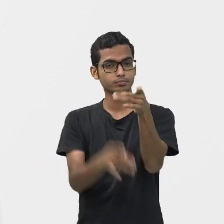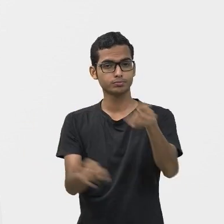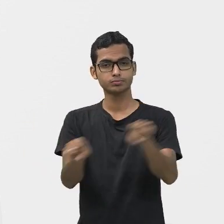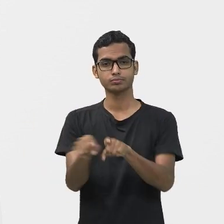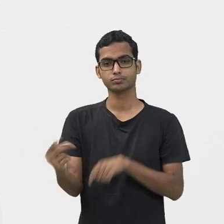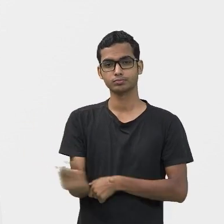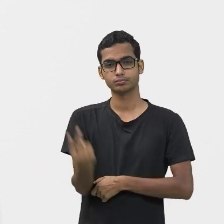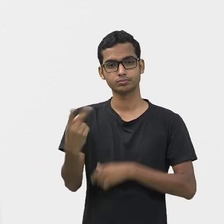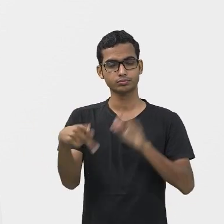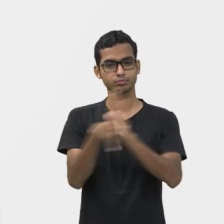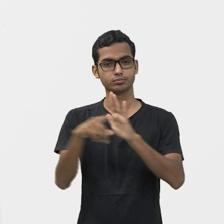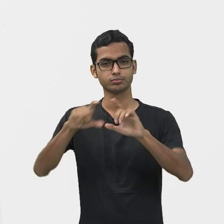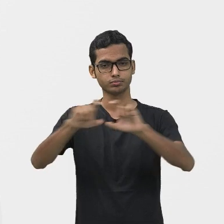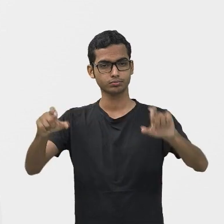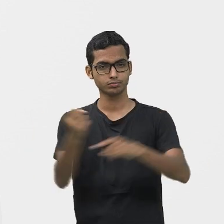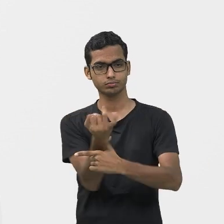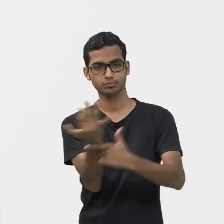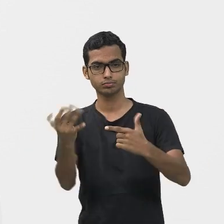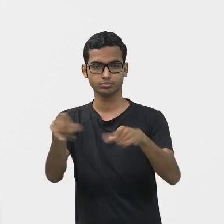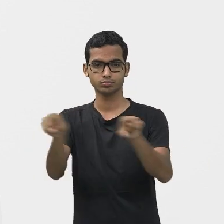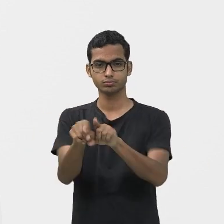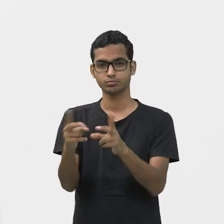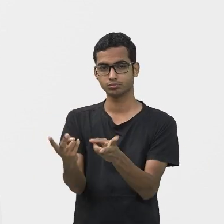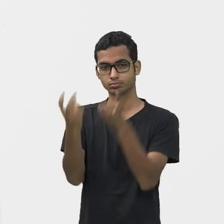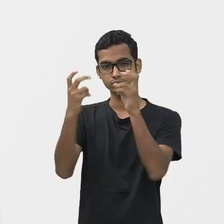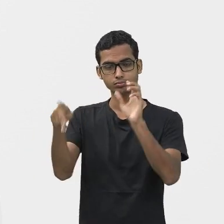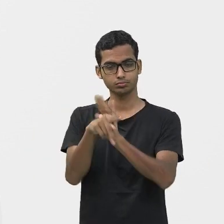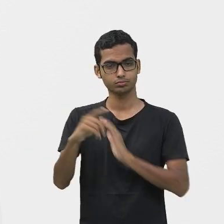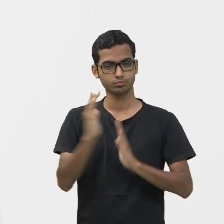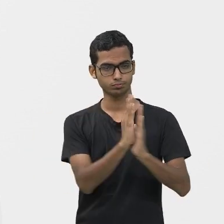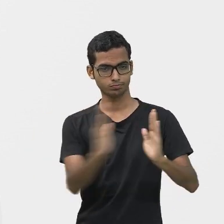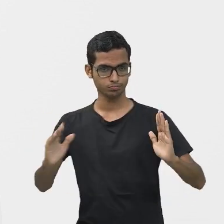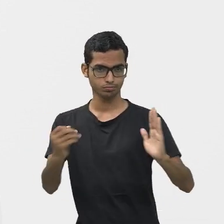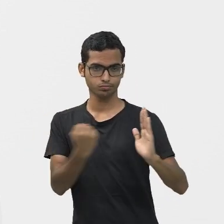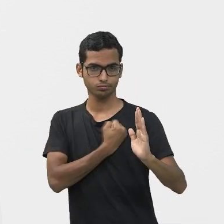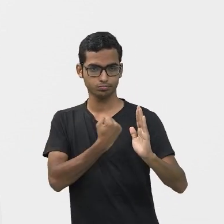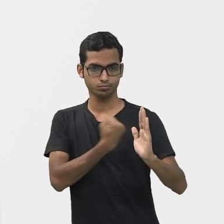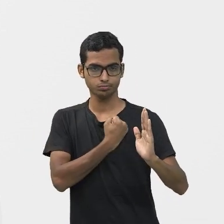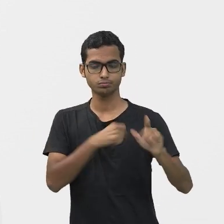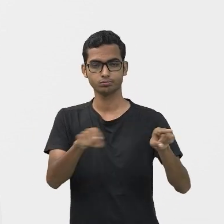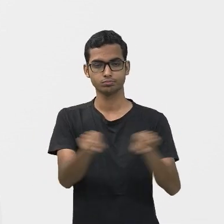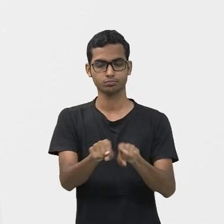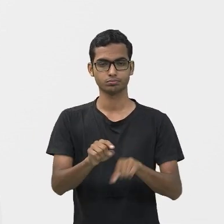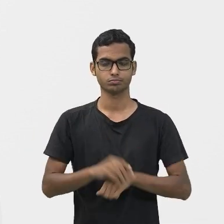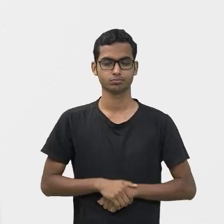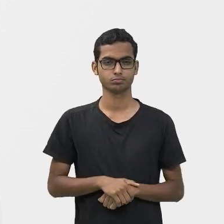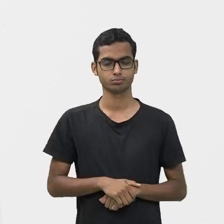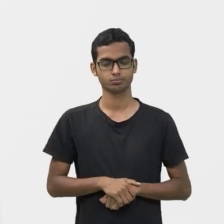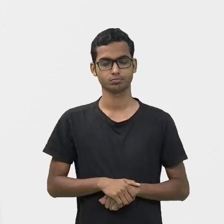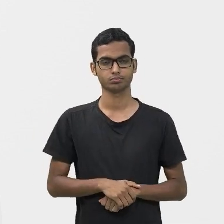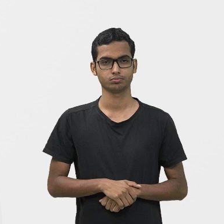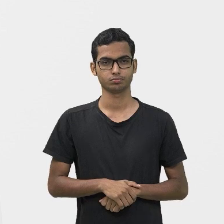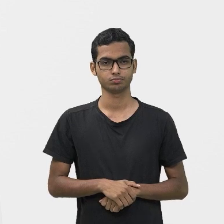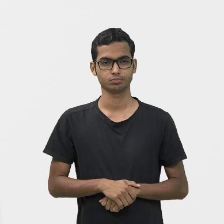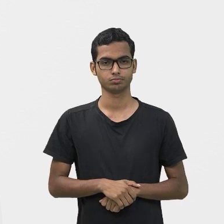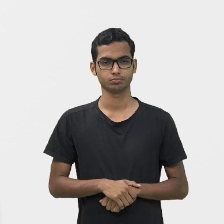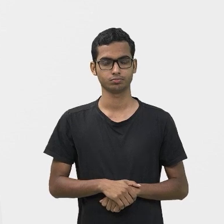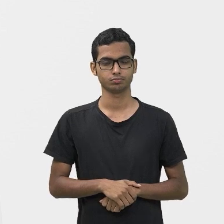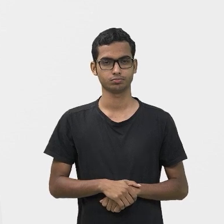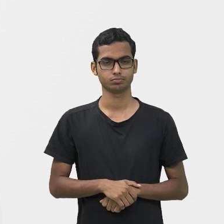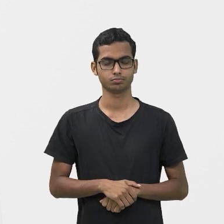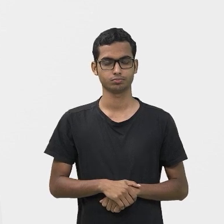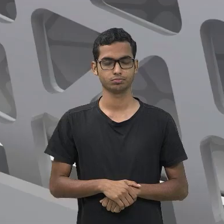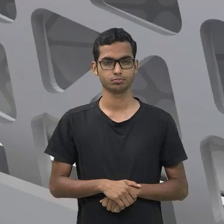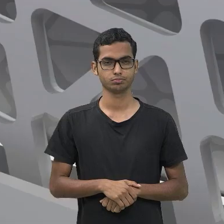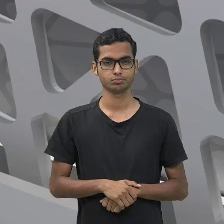detalhamento, equivalência de expressões algébricas, identificação da regularidade de uma